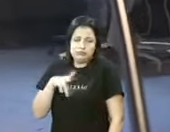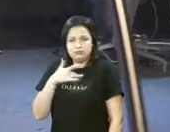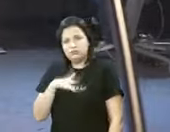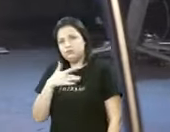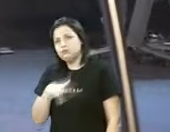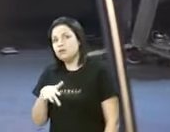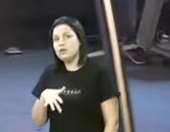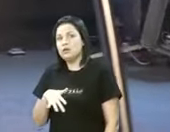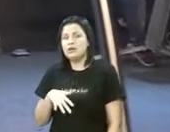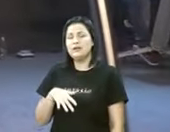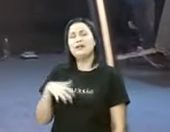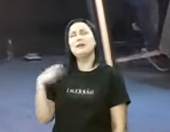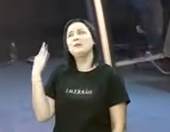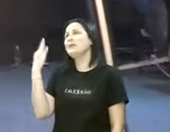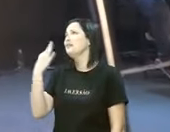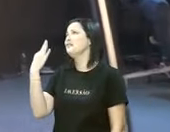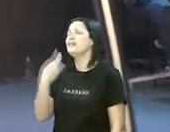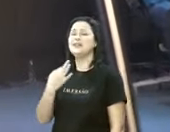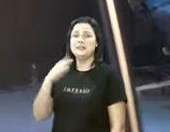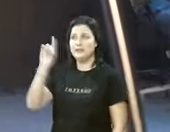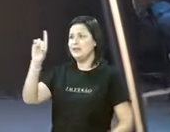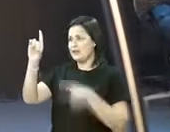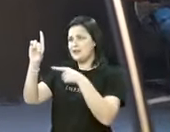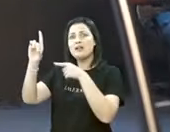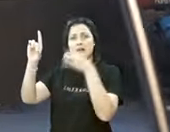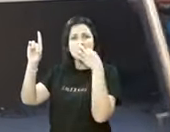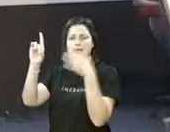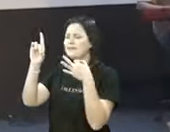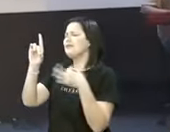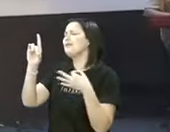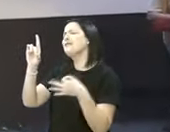é tudo muito perfeito, eu vou morrer,